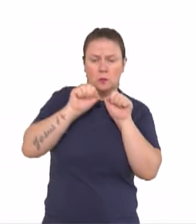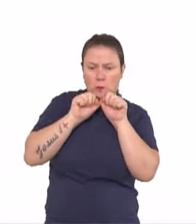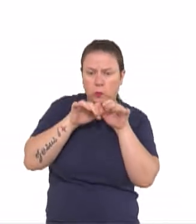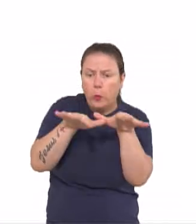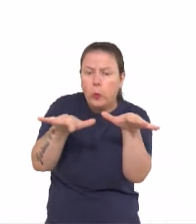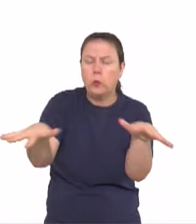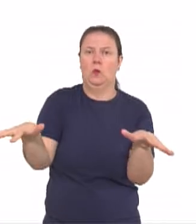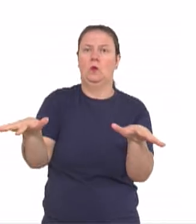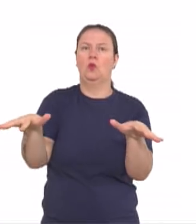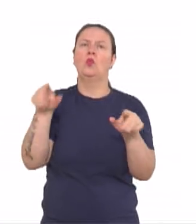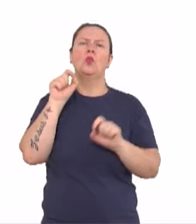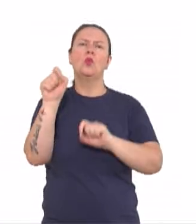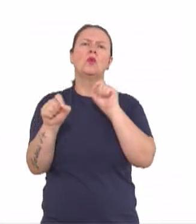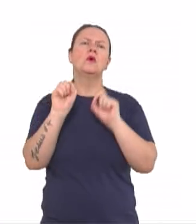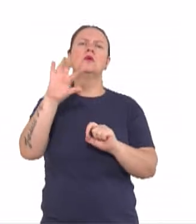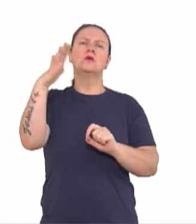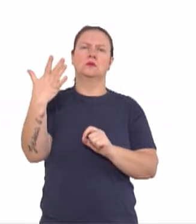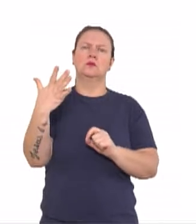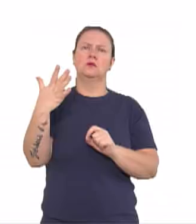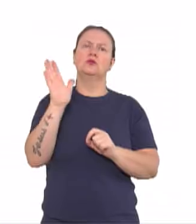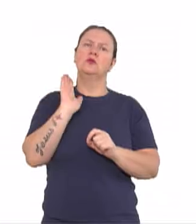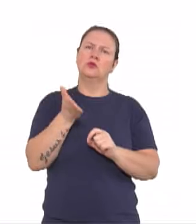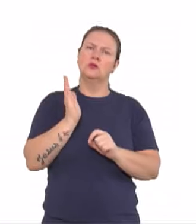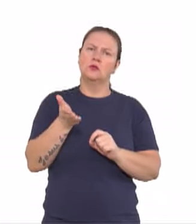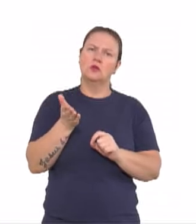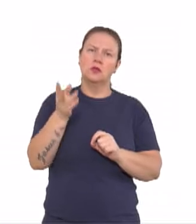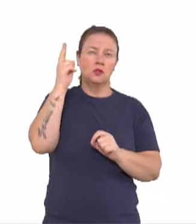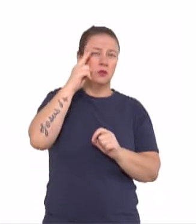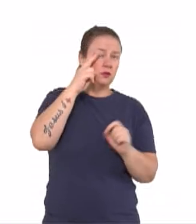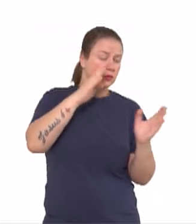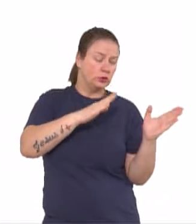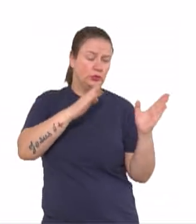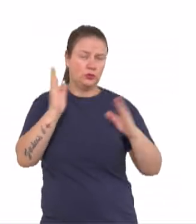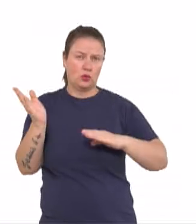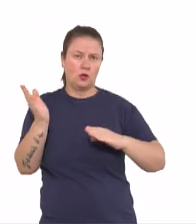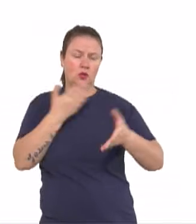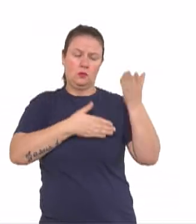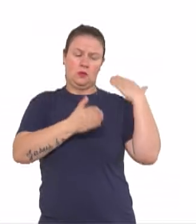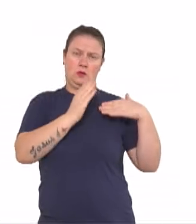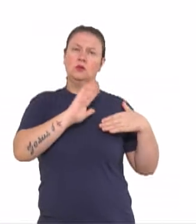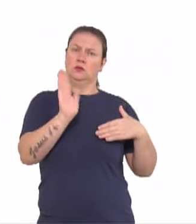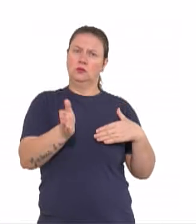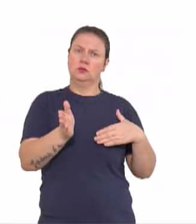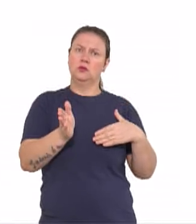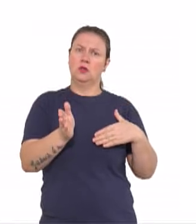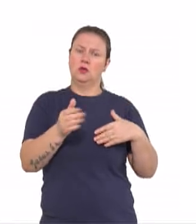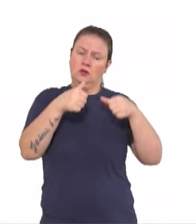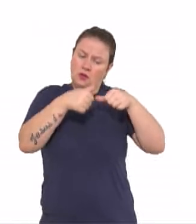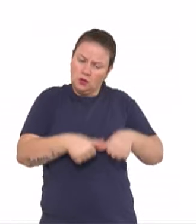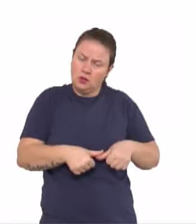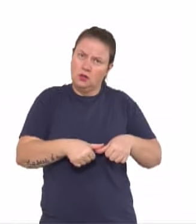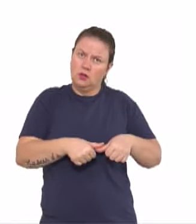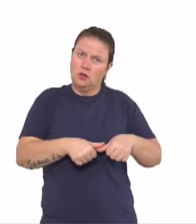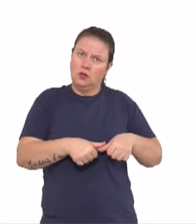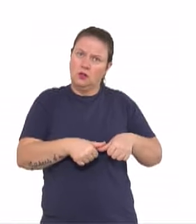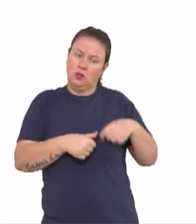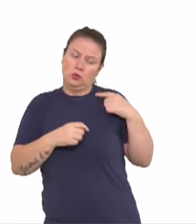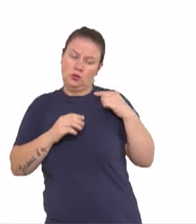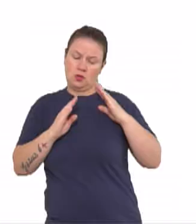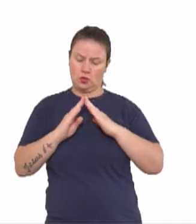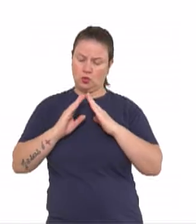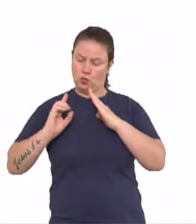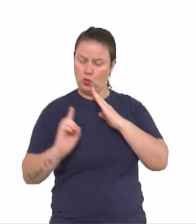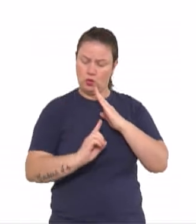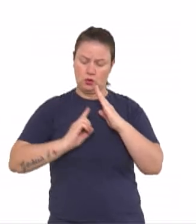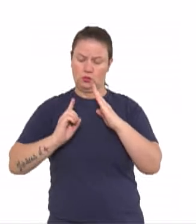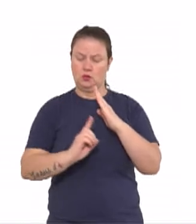Esse procedimento foi adotado várias vezes na história, porém não se sabe ao certo quando foi praticado pela